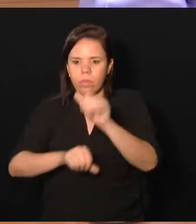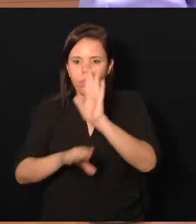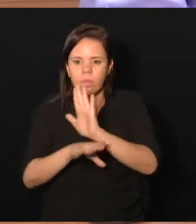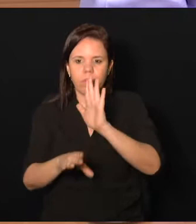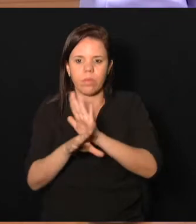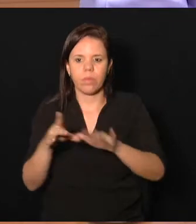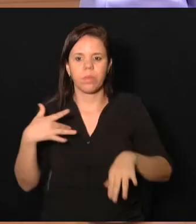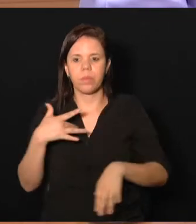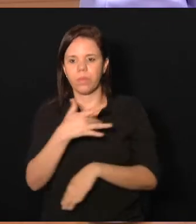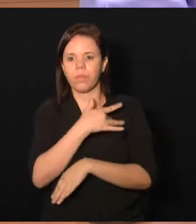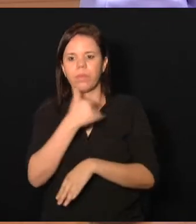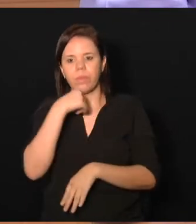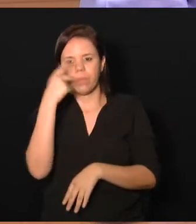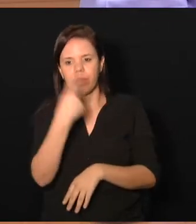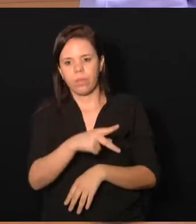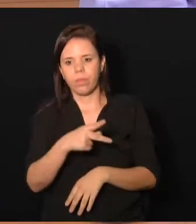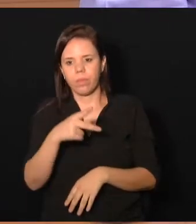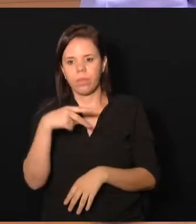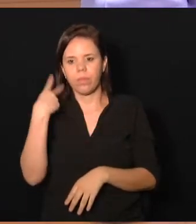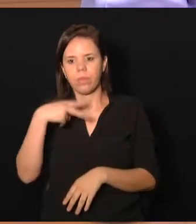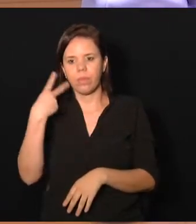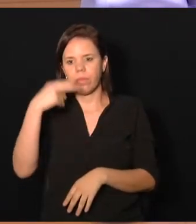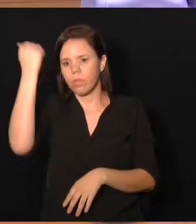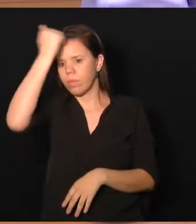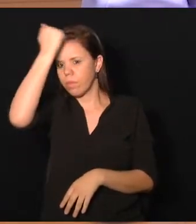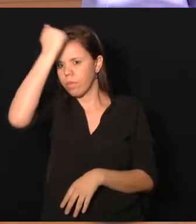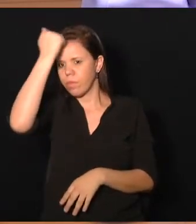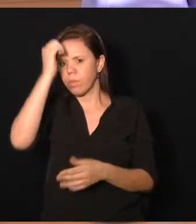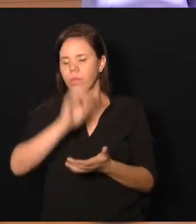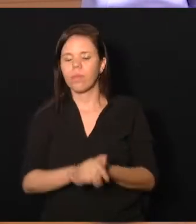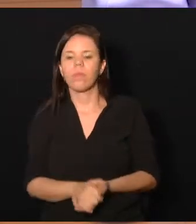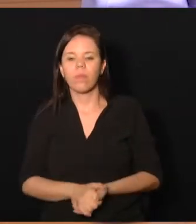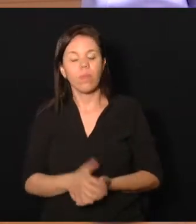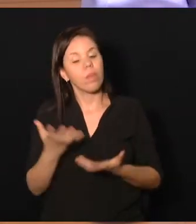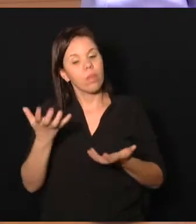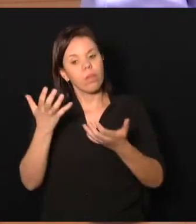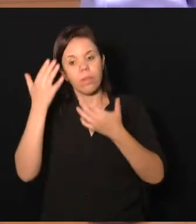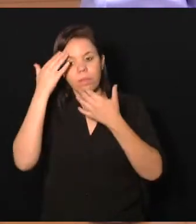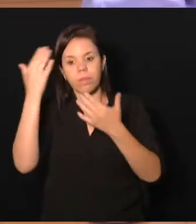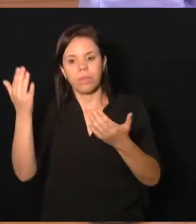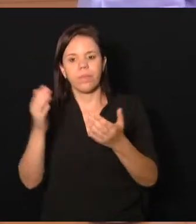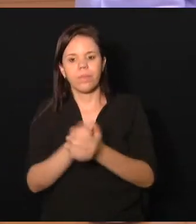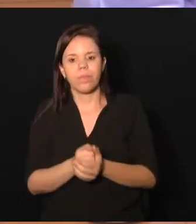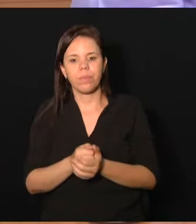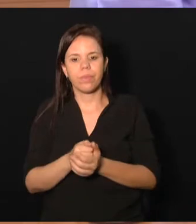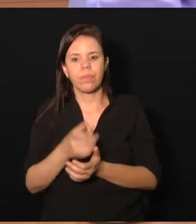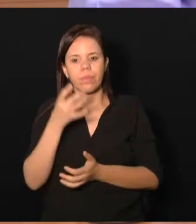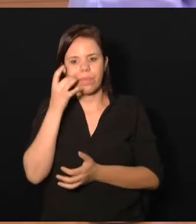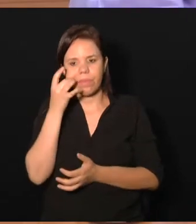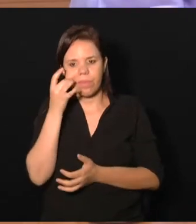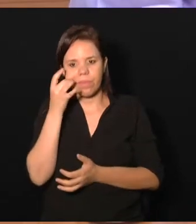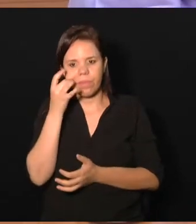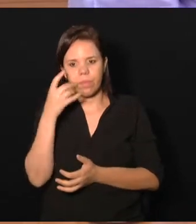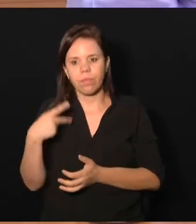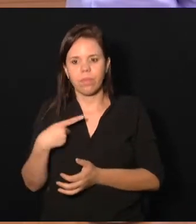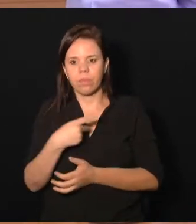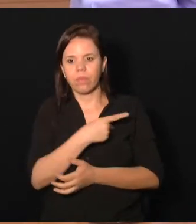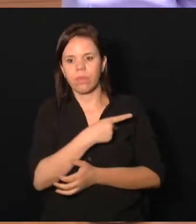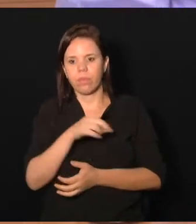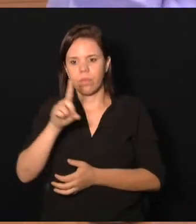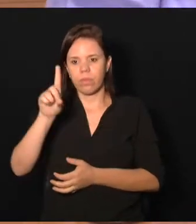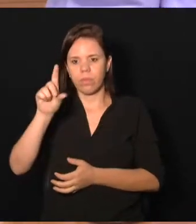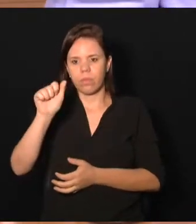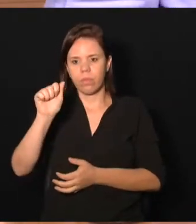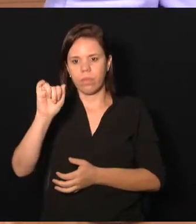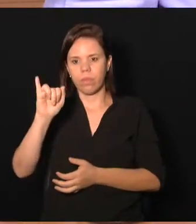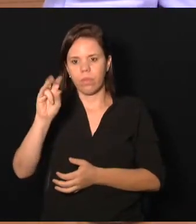restabeleça a saúde da sua mãe. Quero aqui agradecer a presença do pastor David Rodrigues,